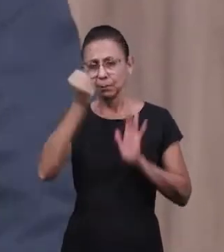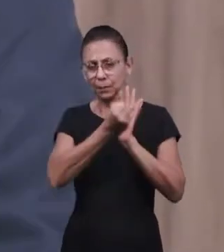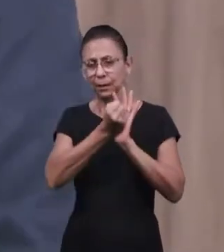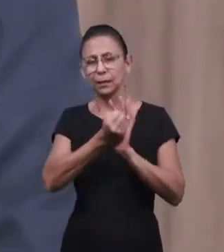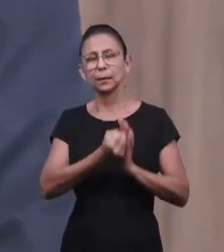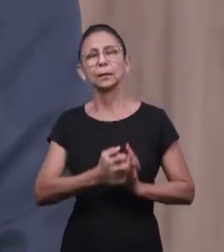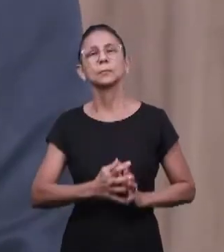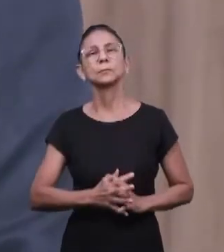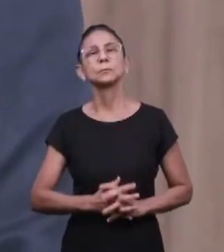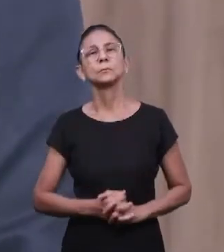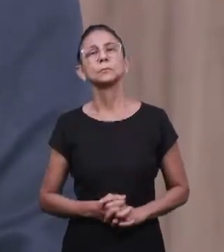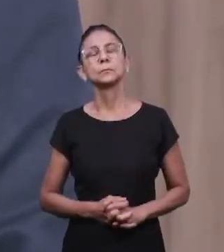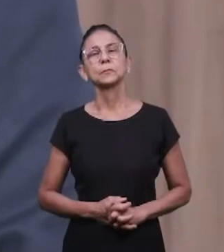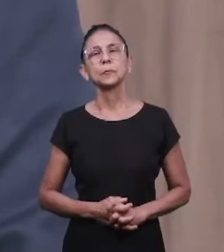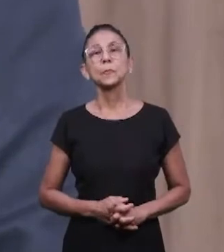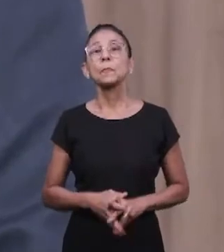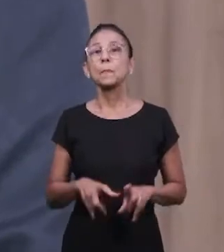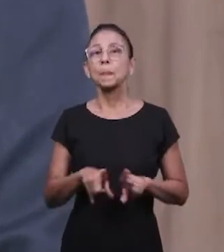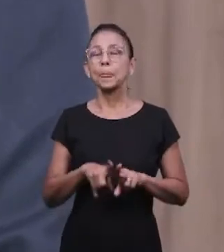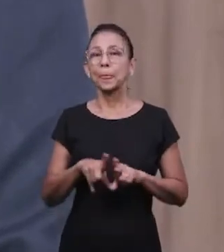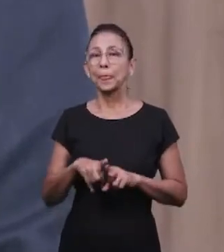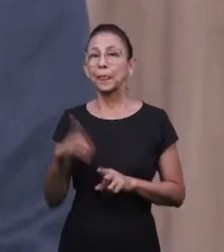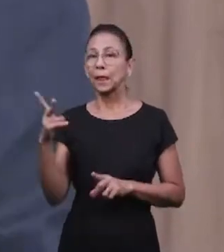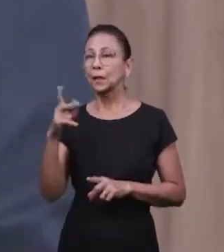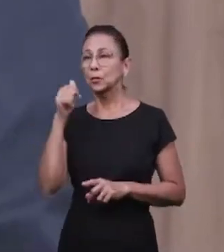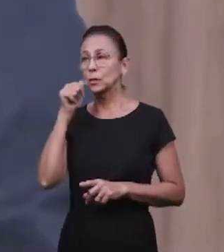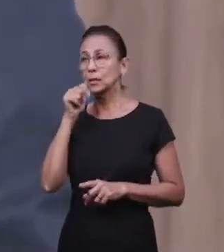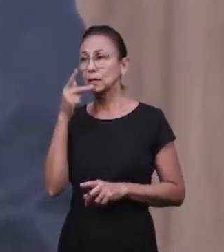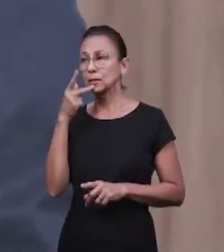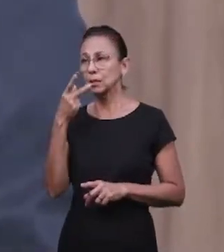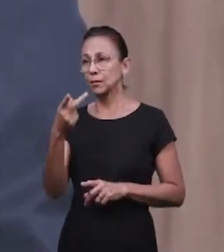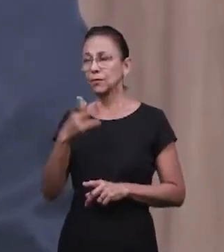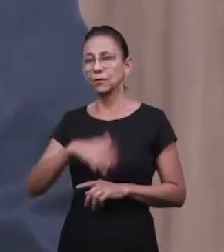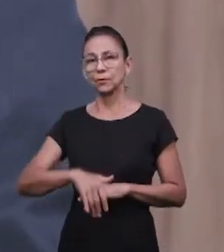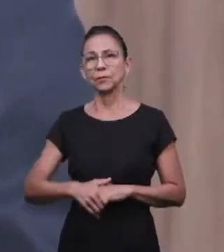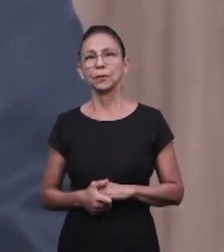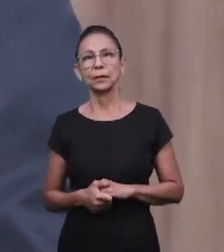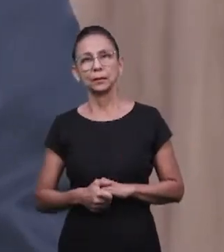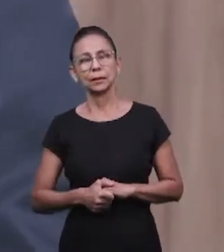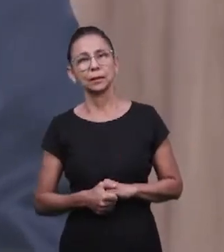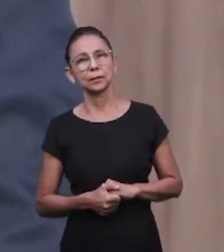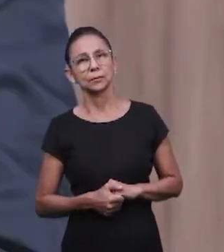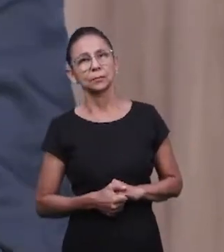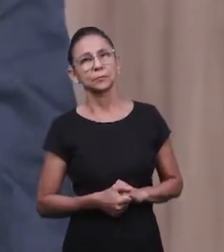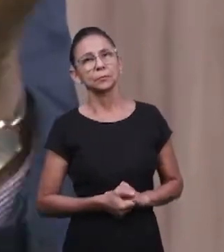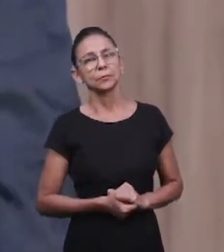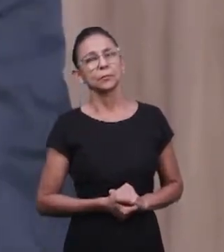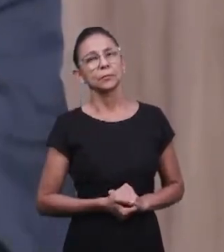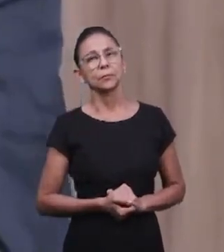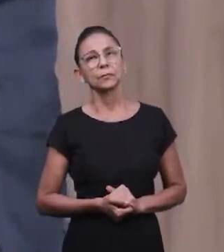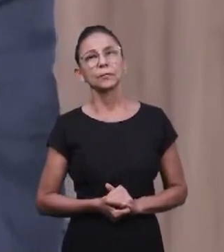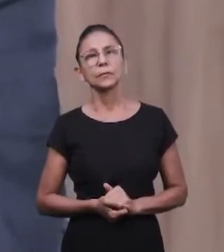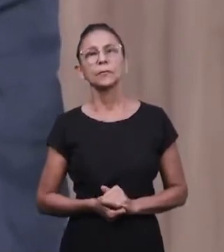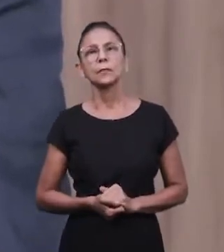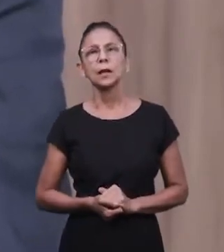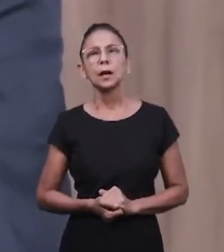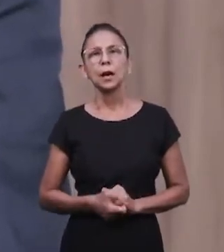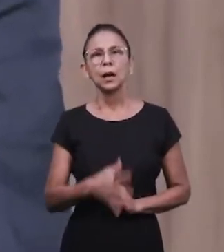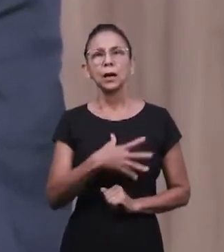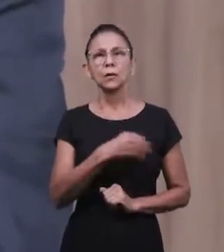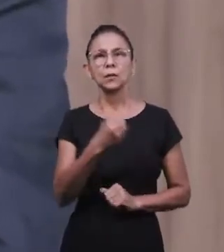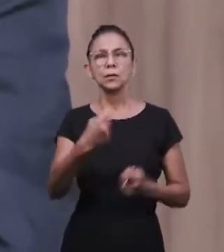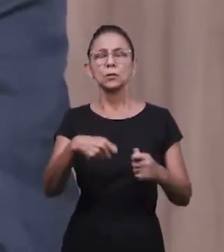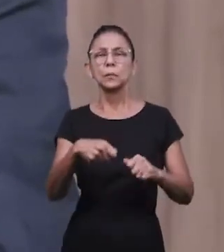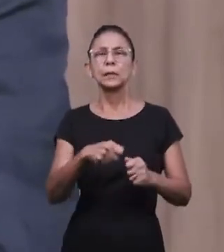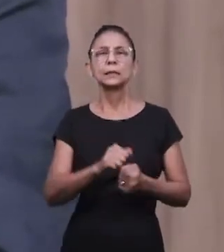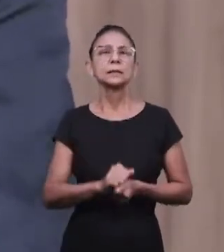um. E outra coisa importante, as irmãs já falaram outra regra: não juntar tudo que ele espalha, bagunça que ele faz, começar a dar